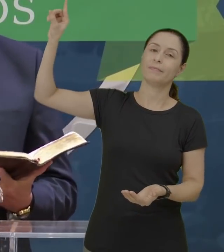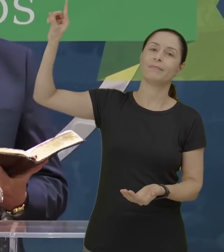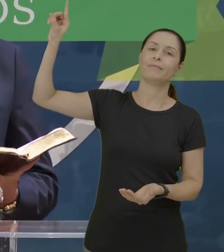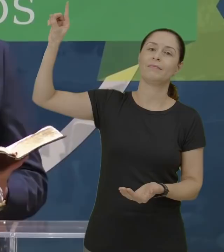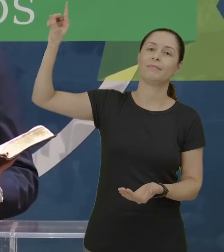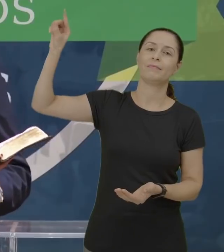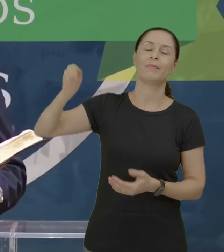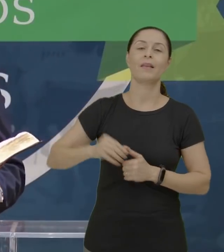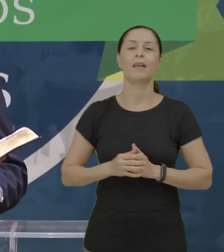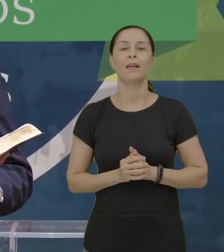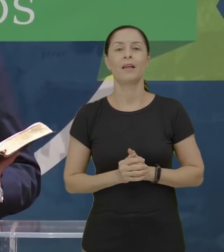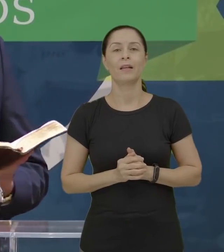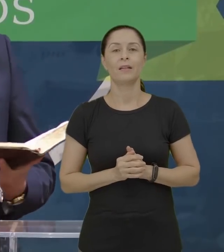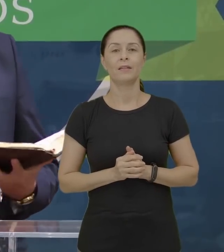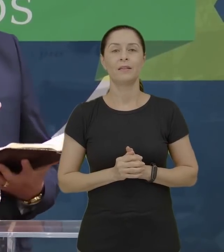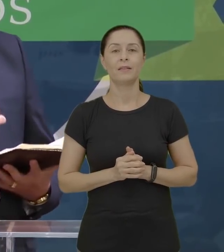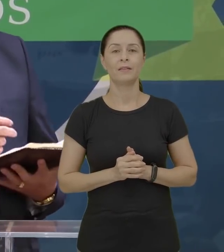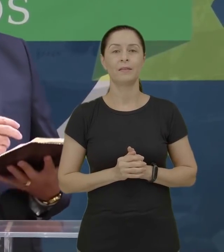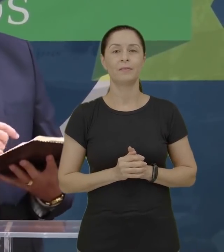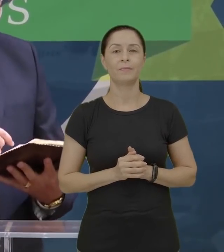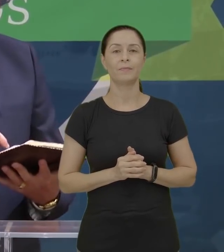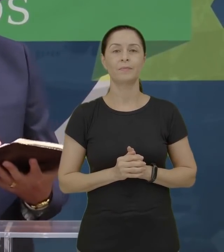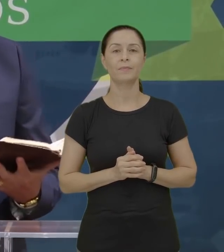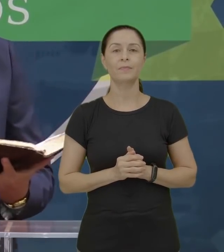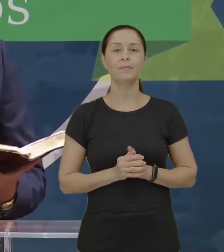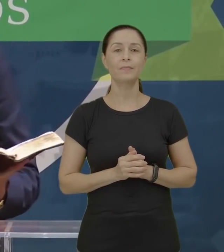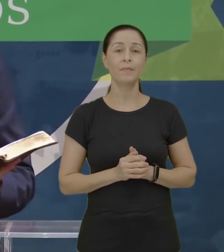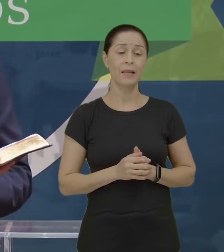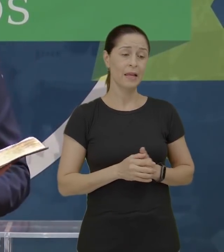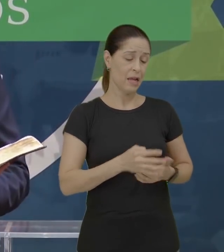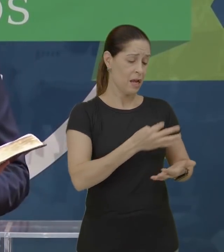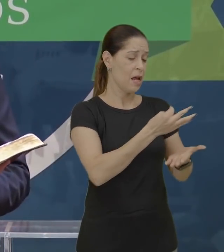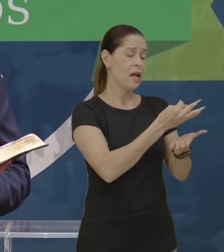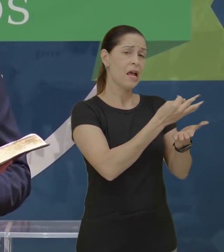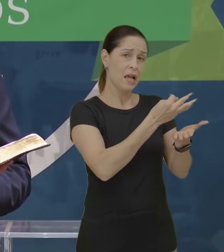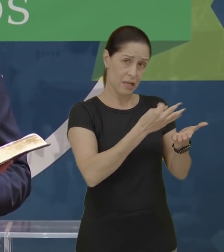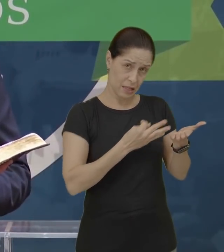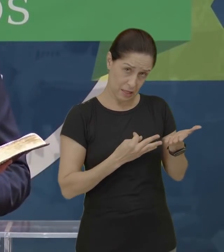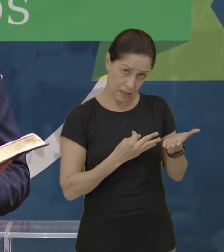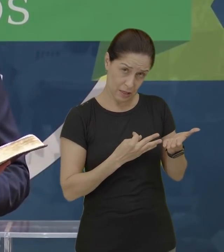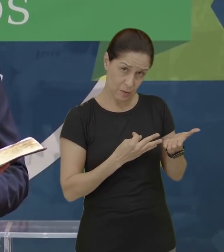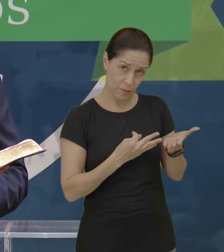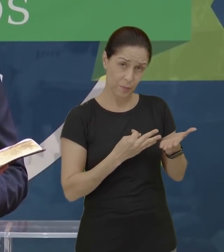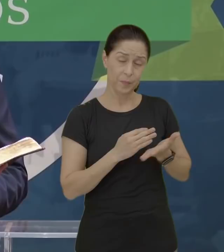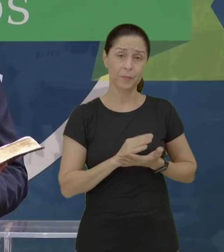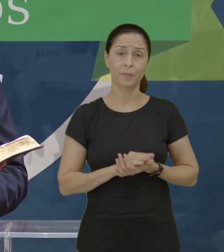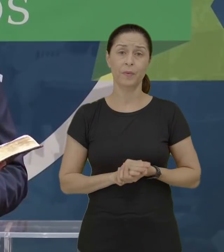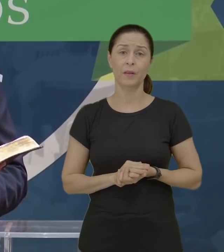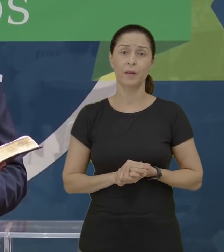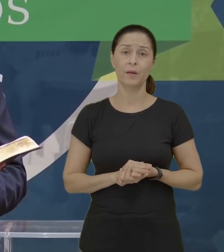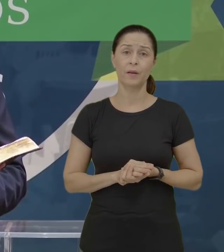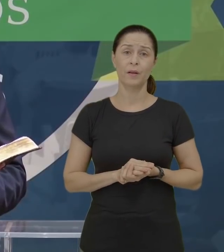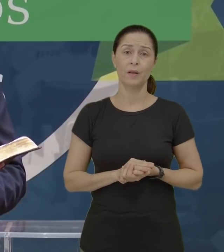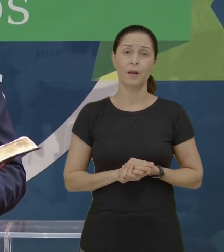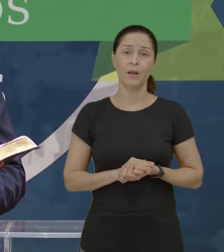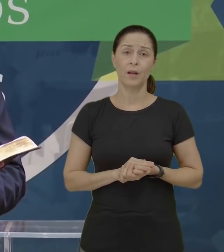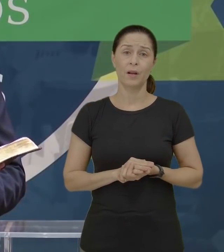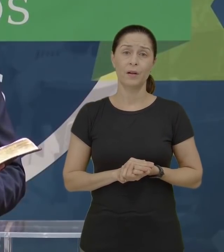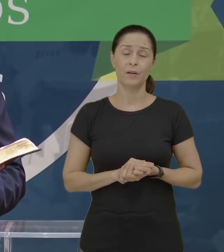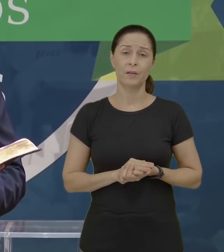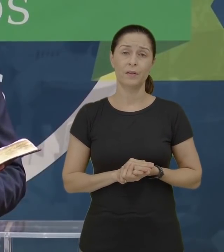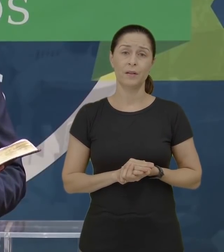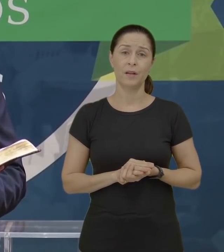Bom, eu acho que todos vocês sabem que este texto é precedido